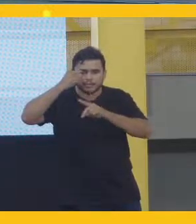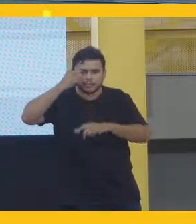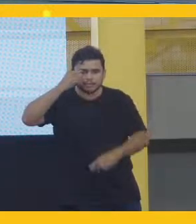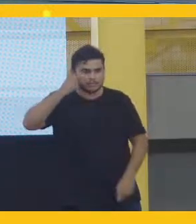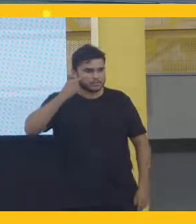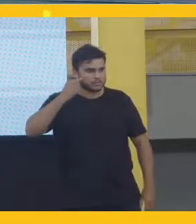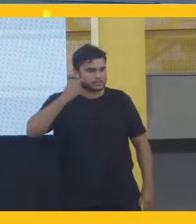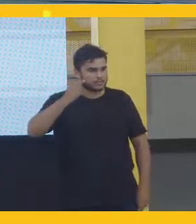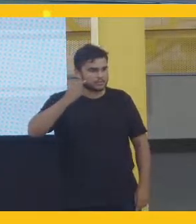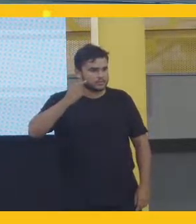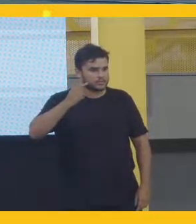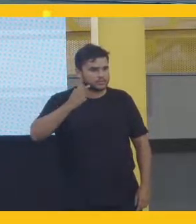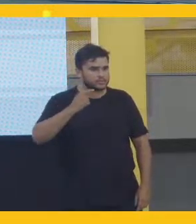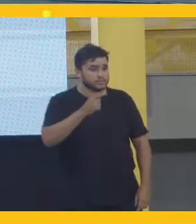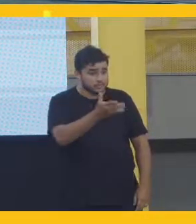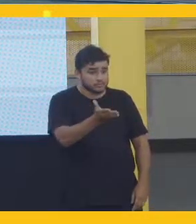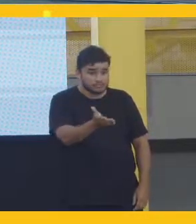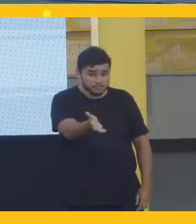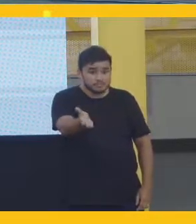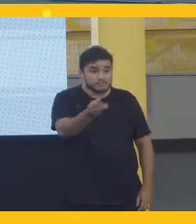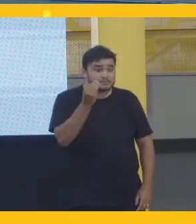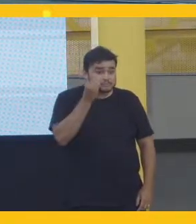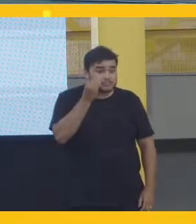olho, aparece uma mancha.